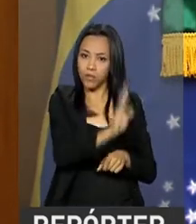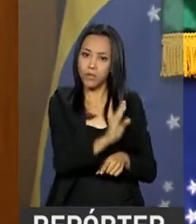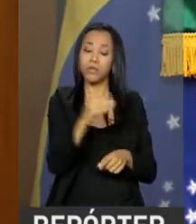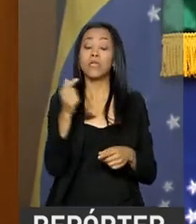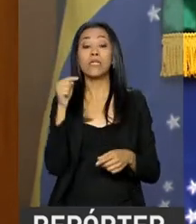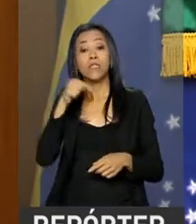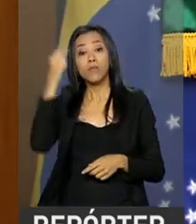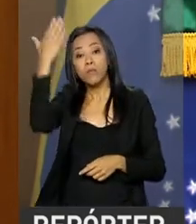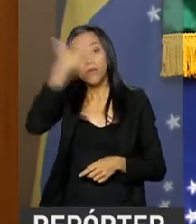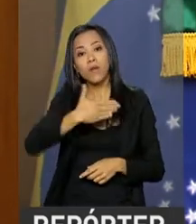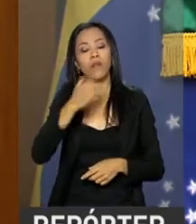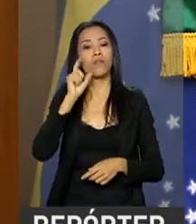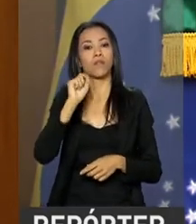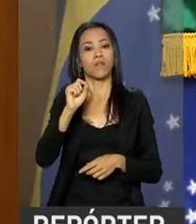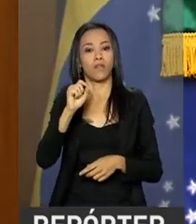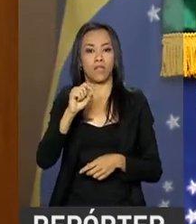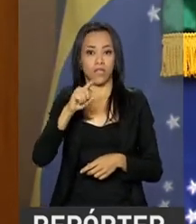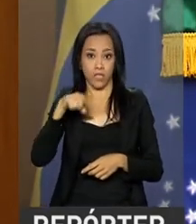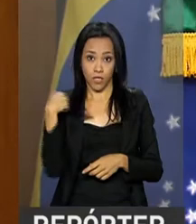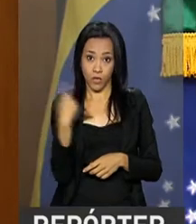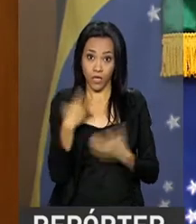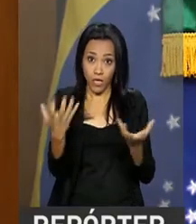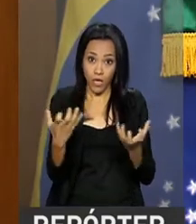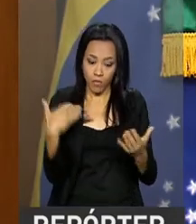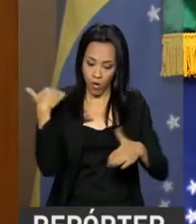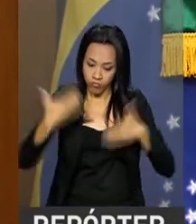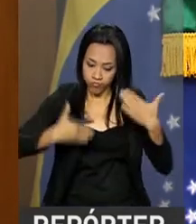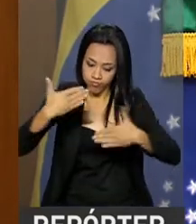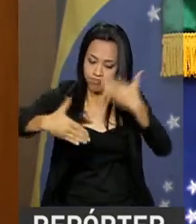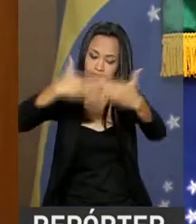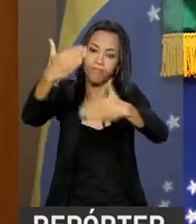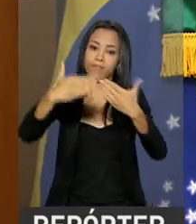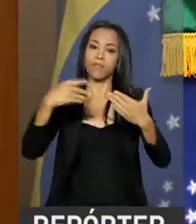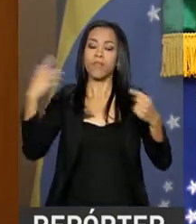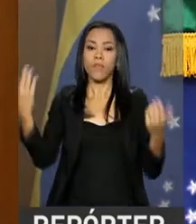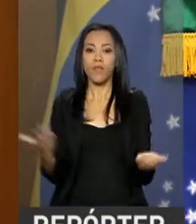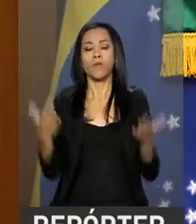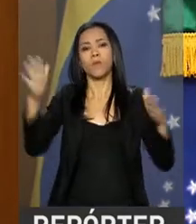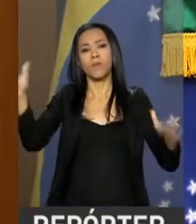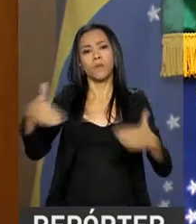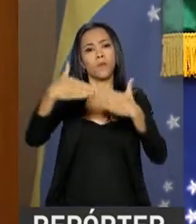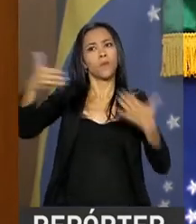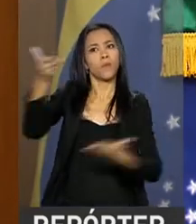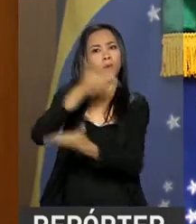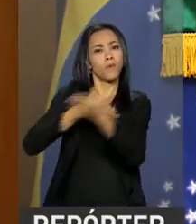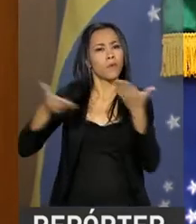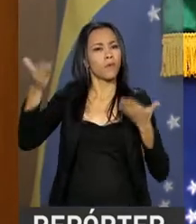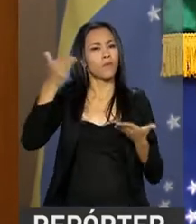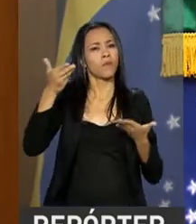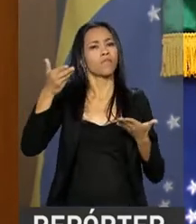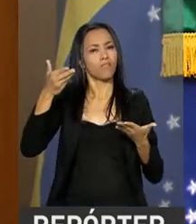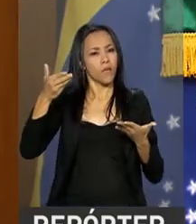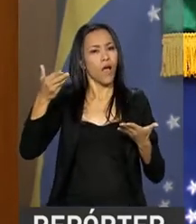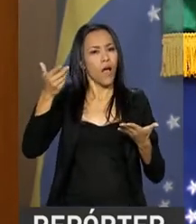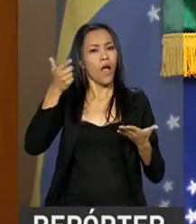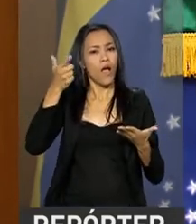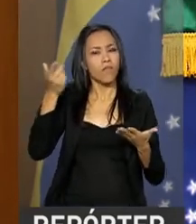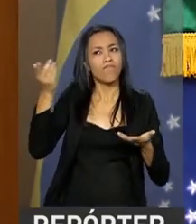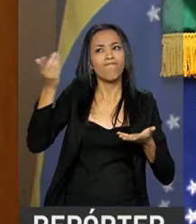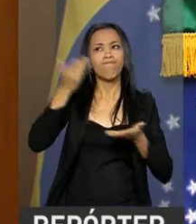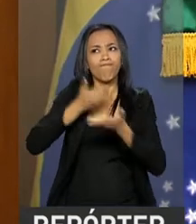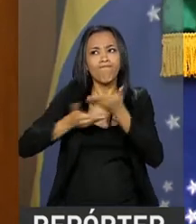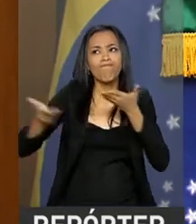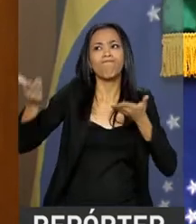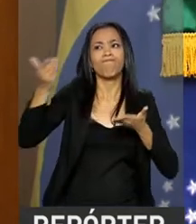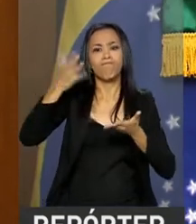isso demonstra a nossa disposição em avançar. A demonstração de que o relacionamento está sendo construído, está